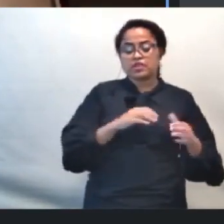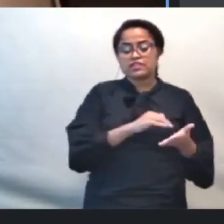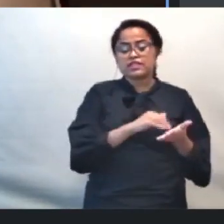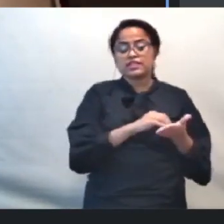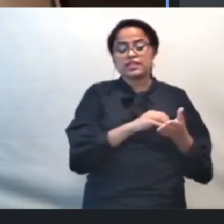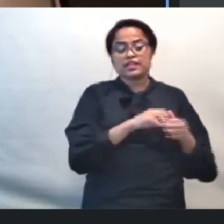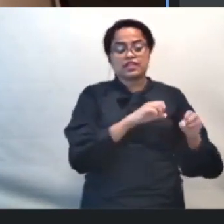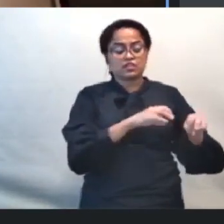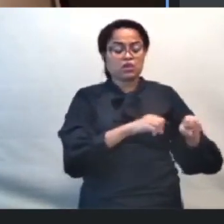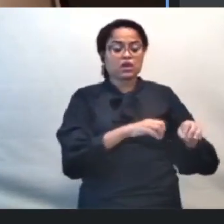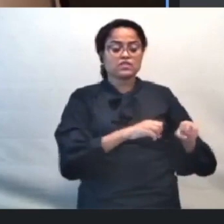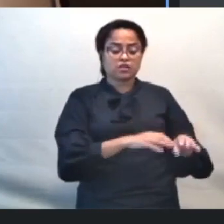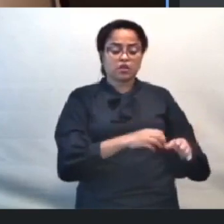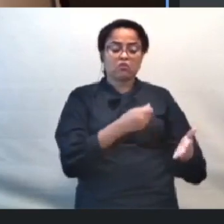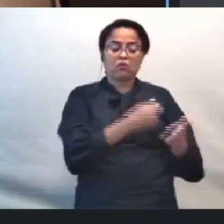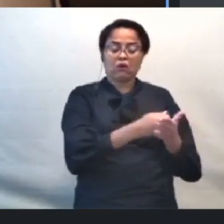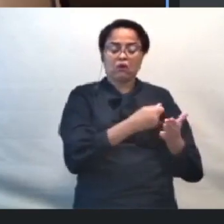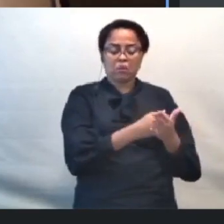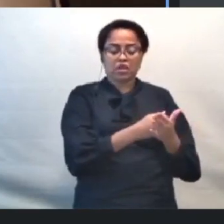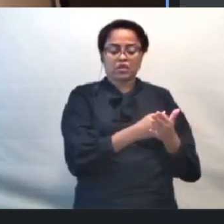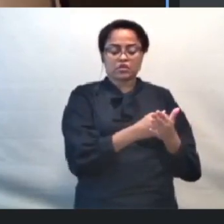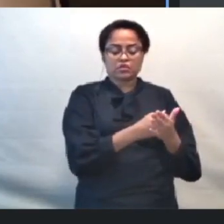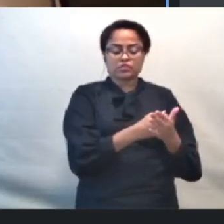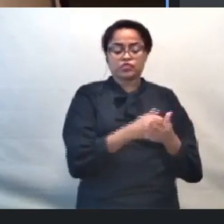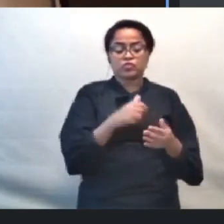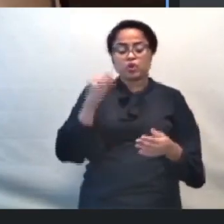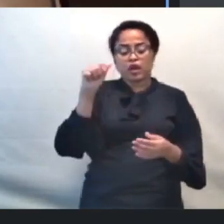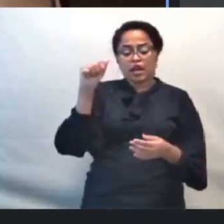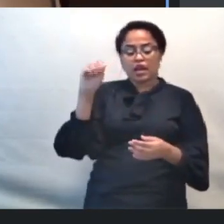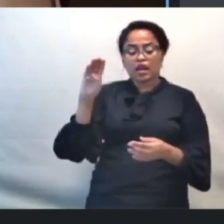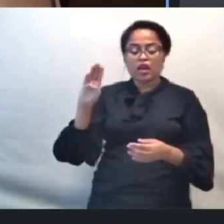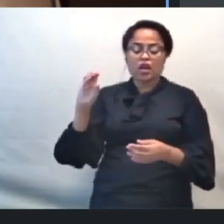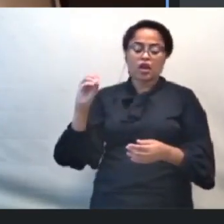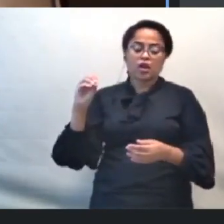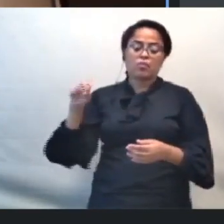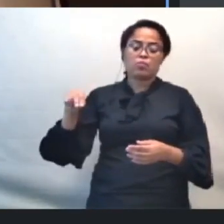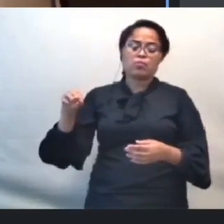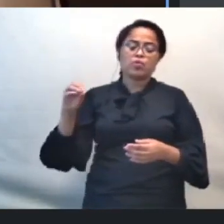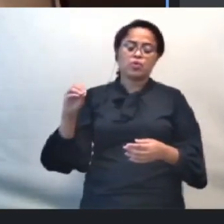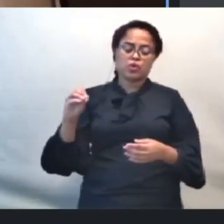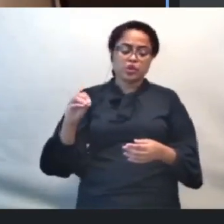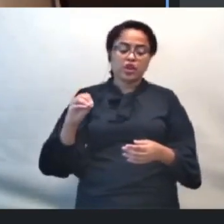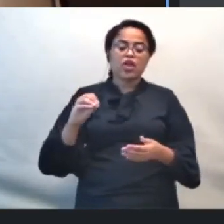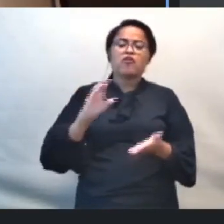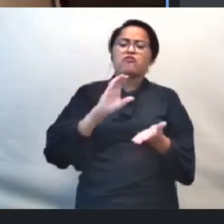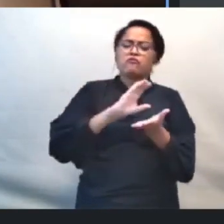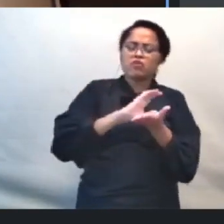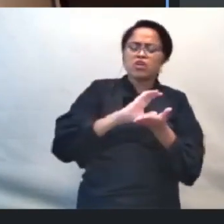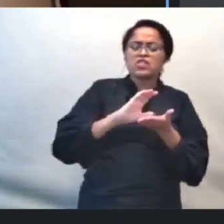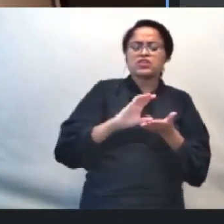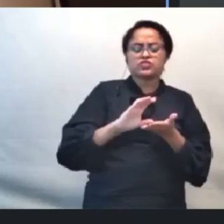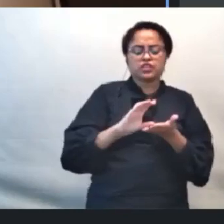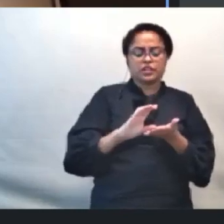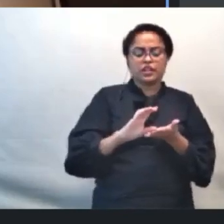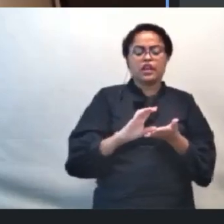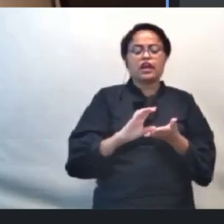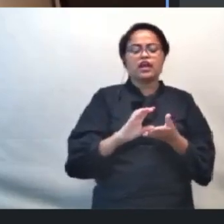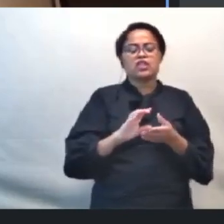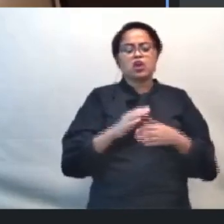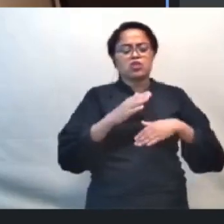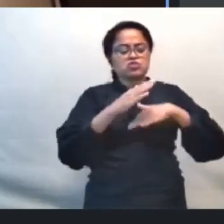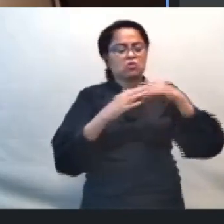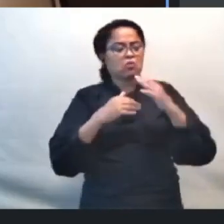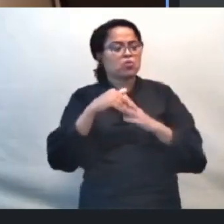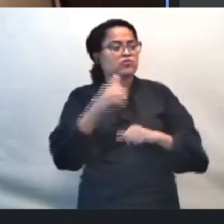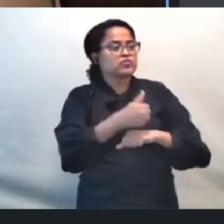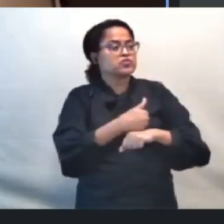obrigatória. Sobre o abono, essa despesa ela foi também destinada aos profissionais da educação dentro